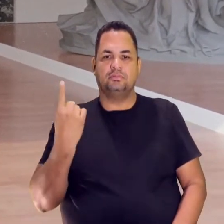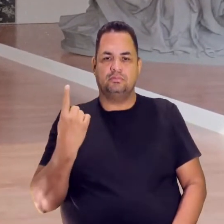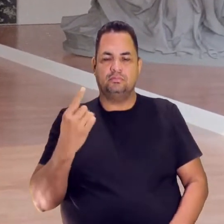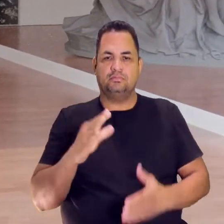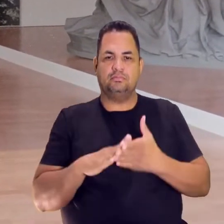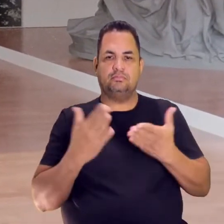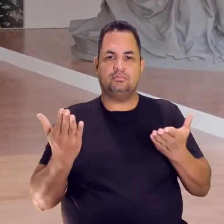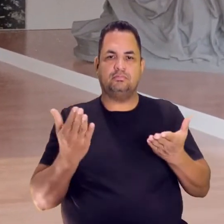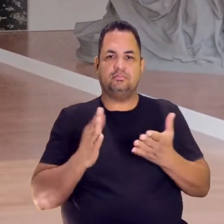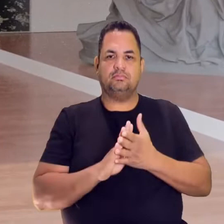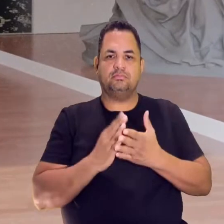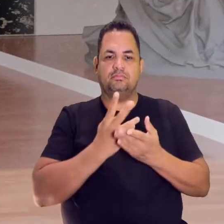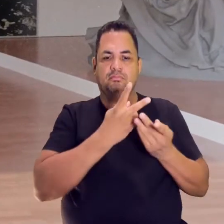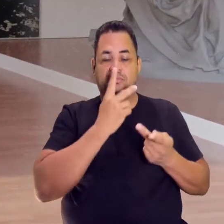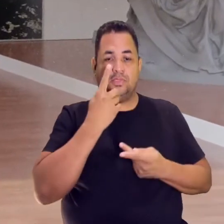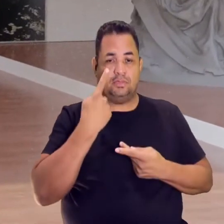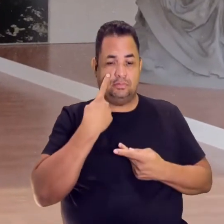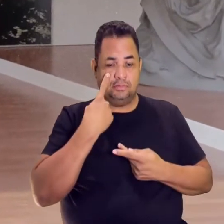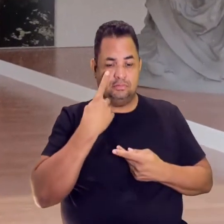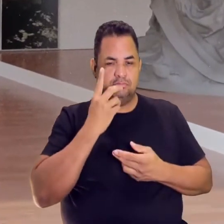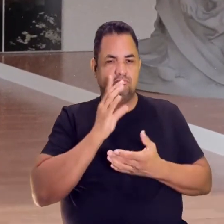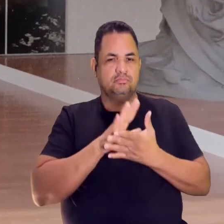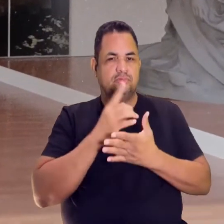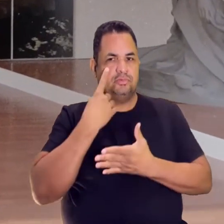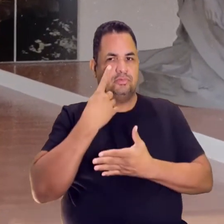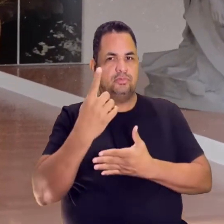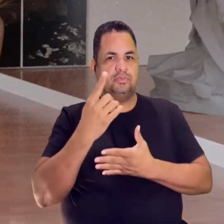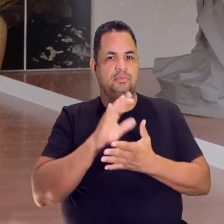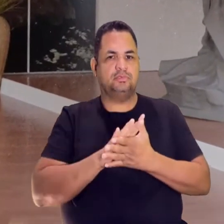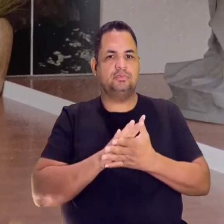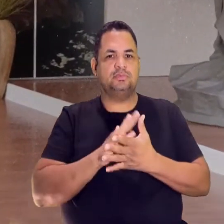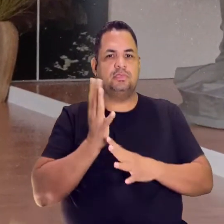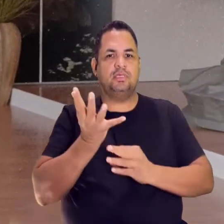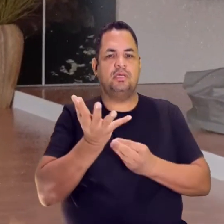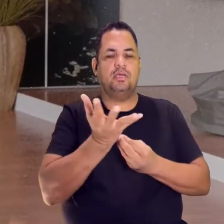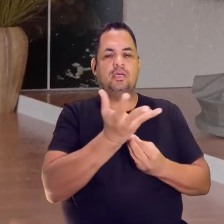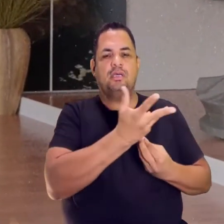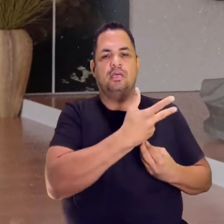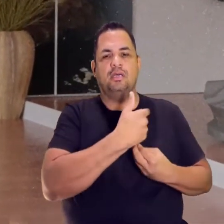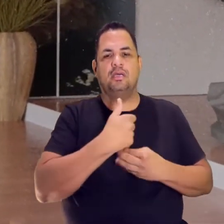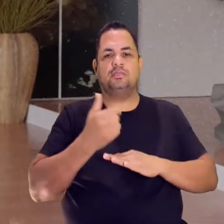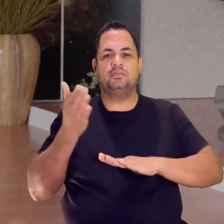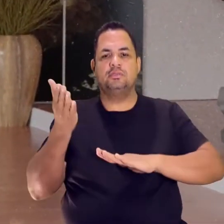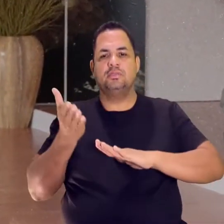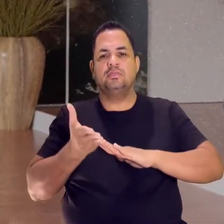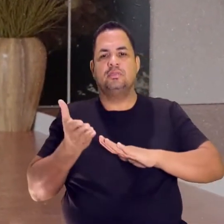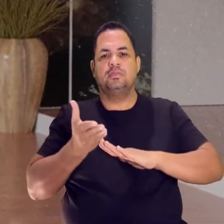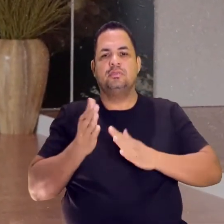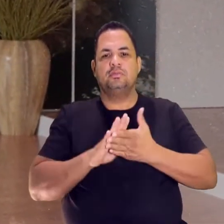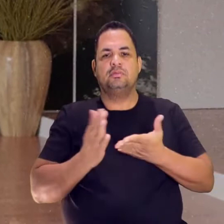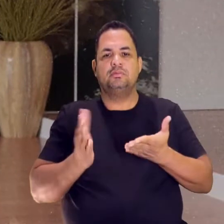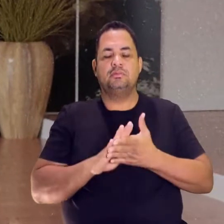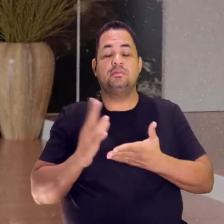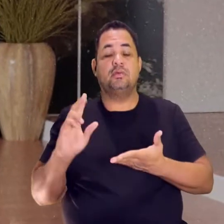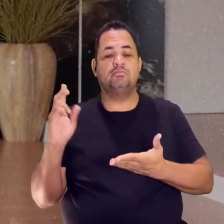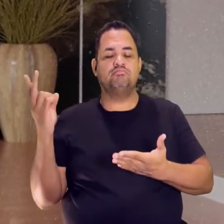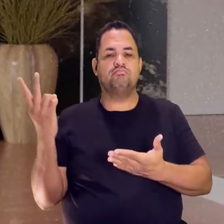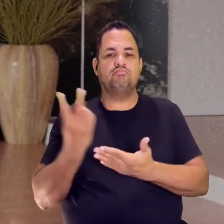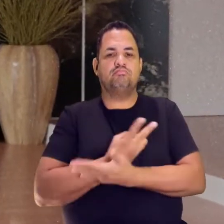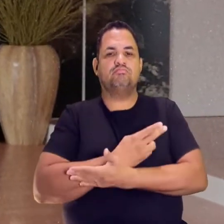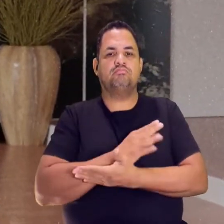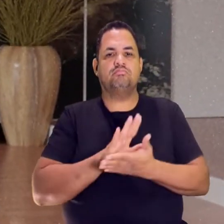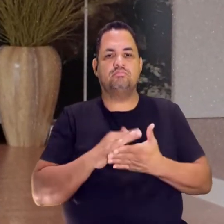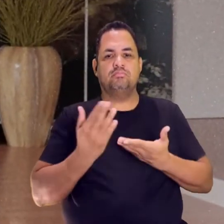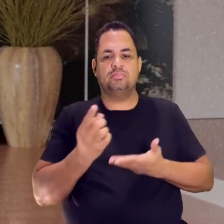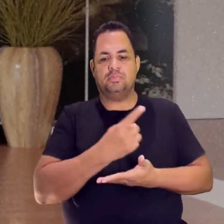vamos visitar as artes contemporâneas. As artes contemporâneas são aquelas que estão acontecendo ao mesmo